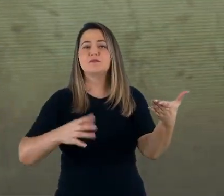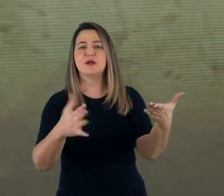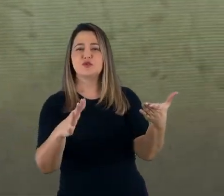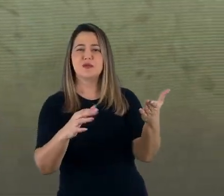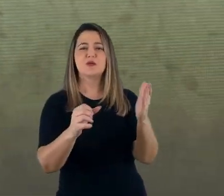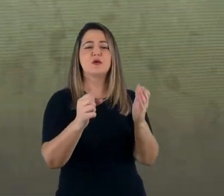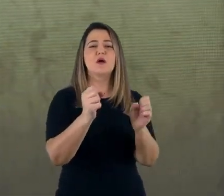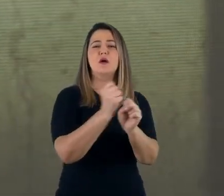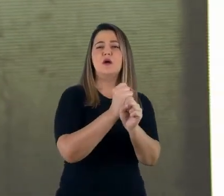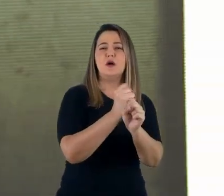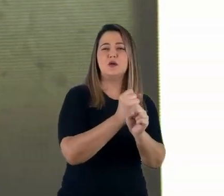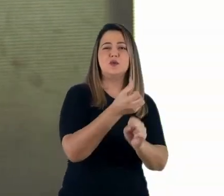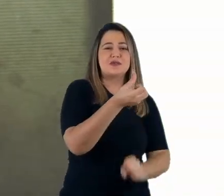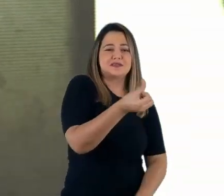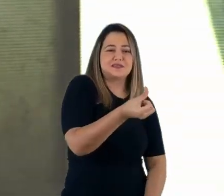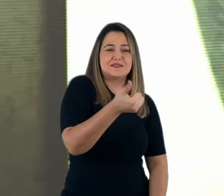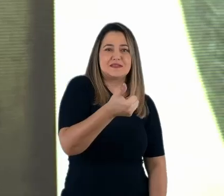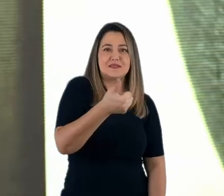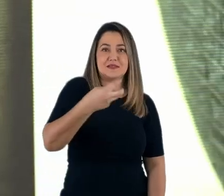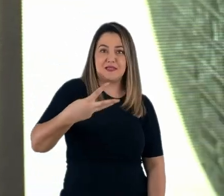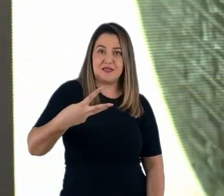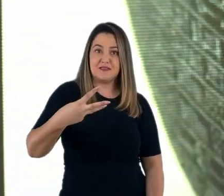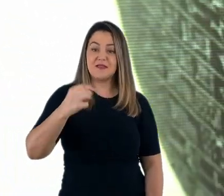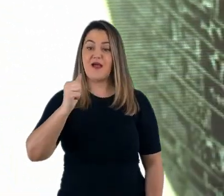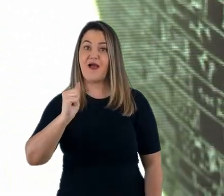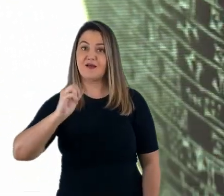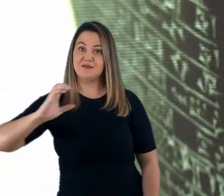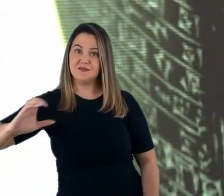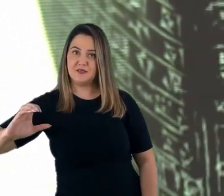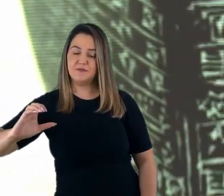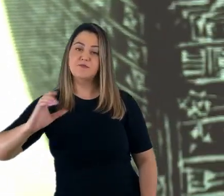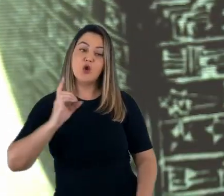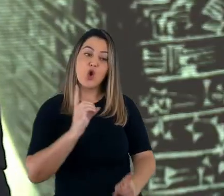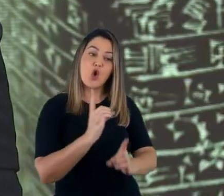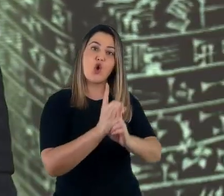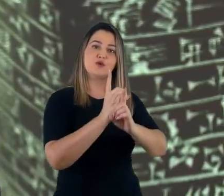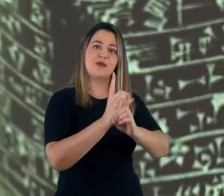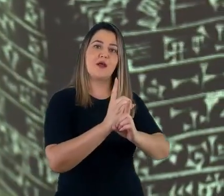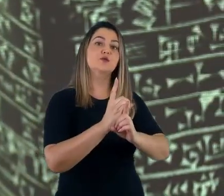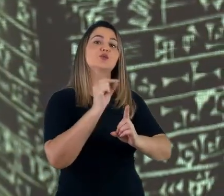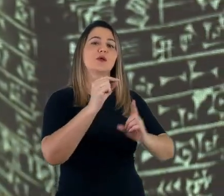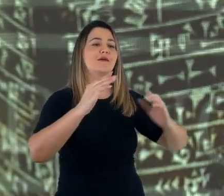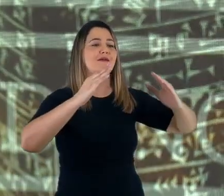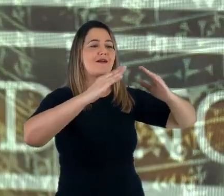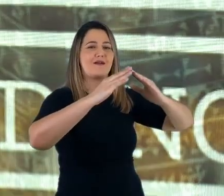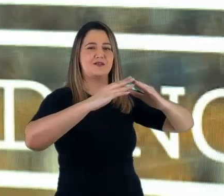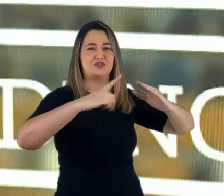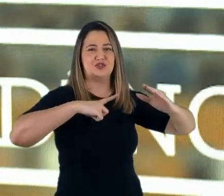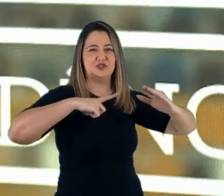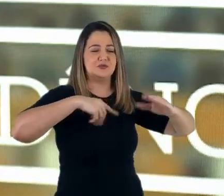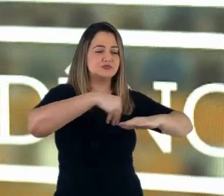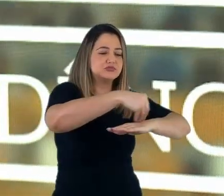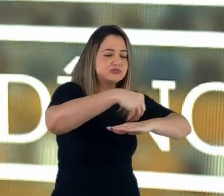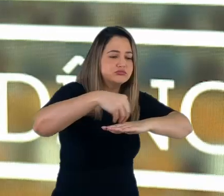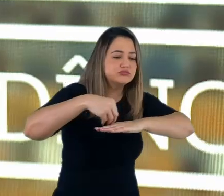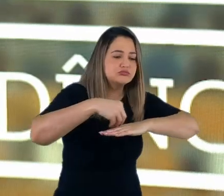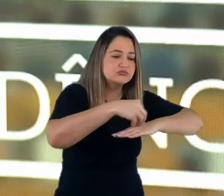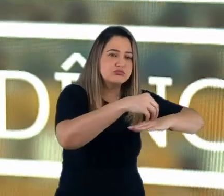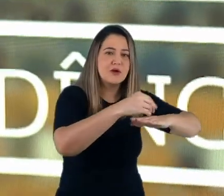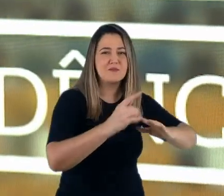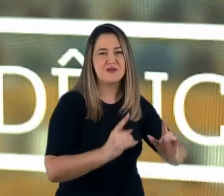a.C. aproximadamente e que foi encontrado em um edifício chamado como a Casa do Exorcista.